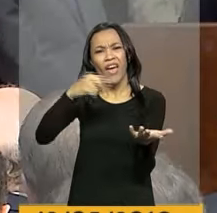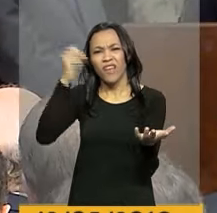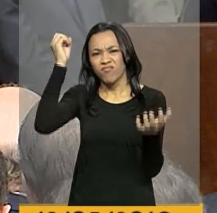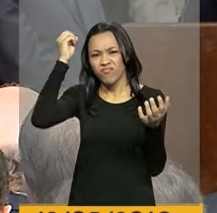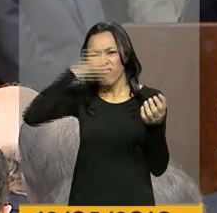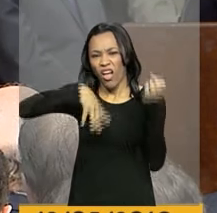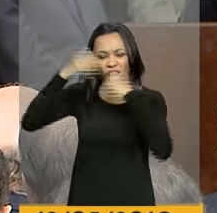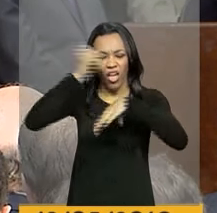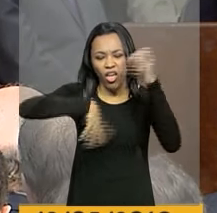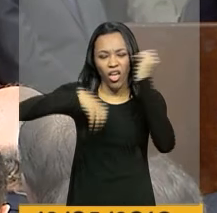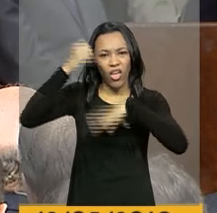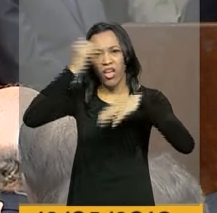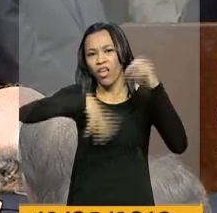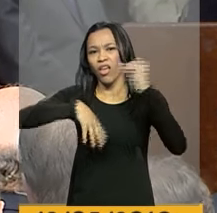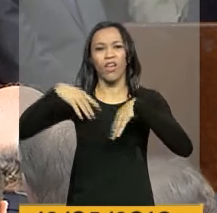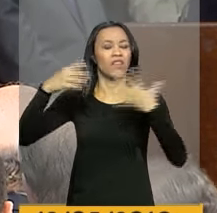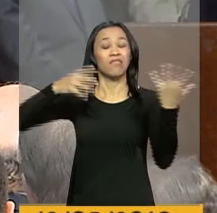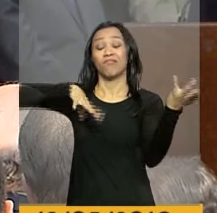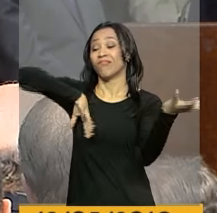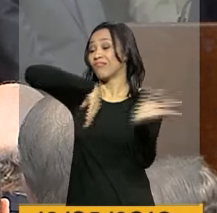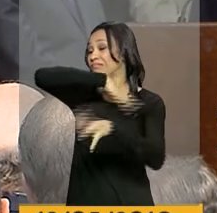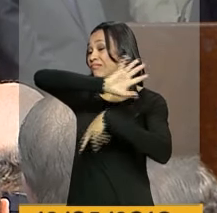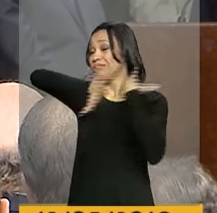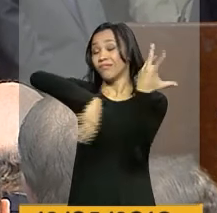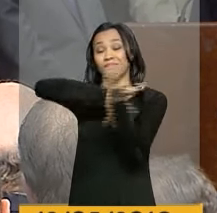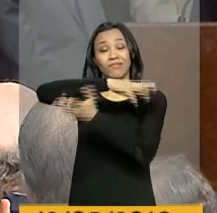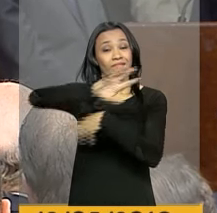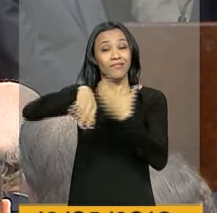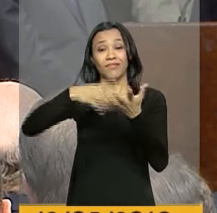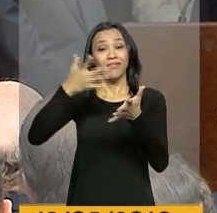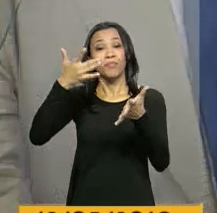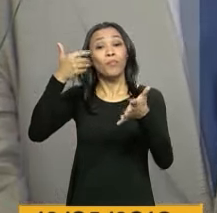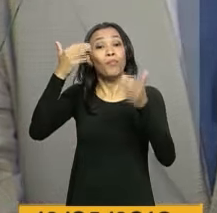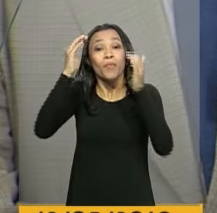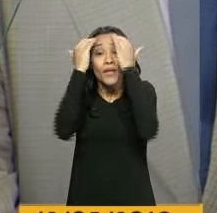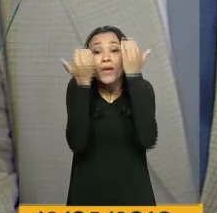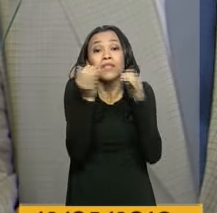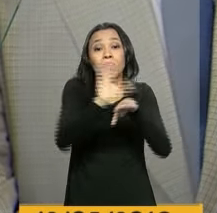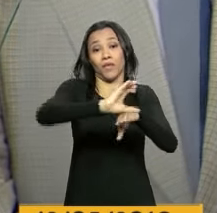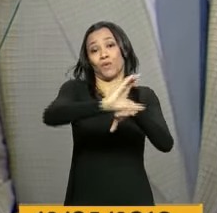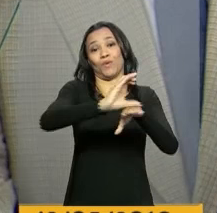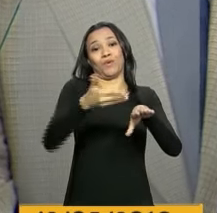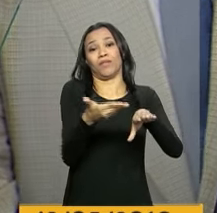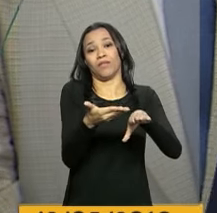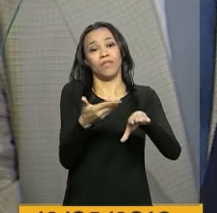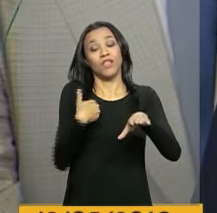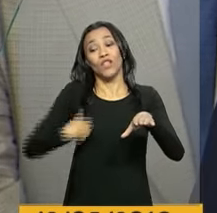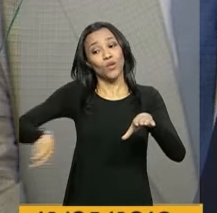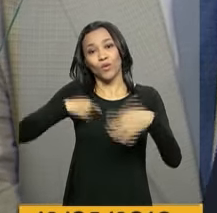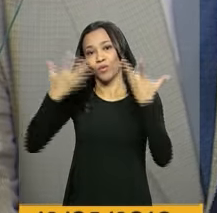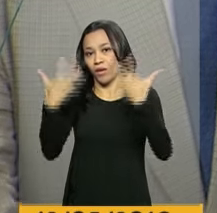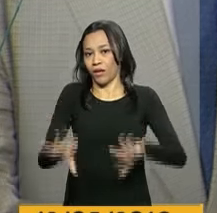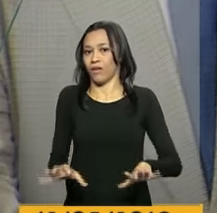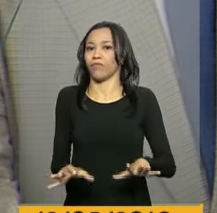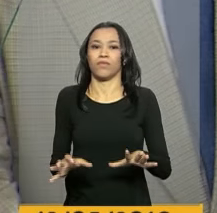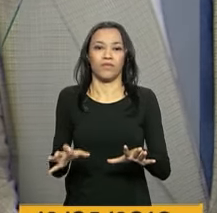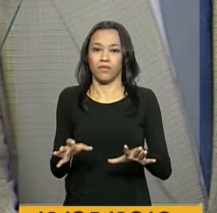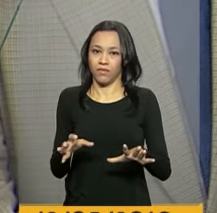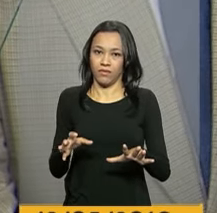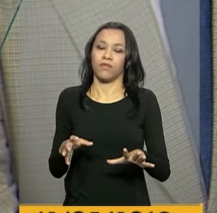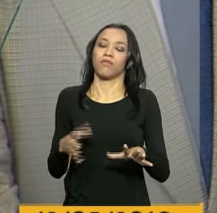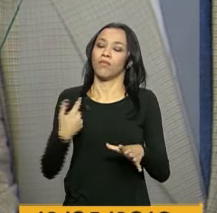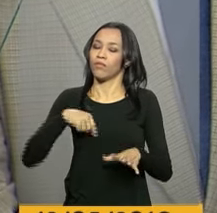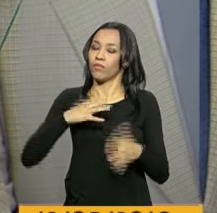desobediência à soberania popular, portanto, há uma inconstitucionalidade. E isso nós não queremos jamais permitir que se